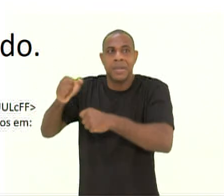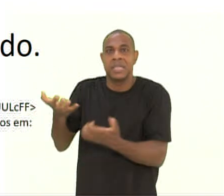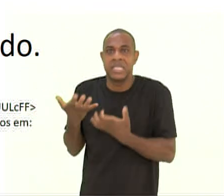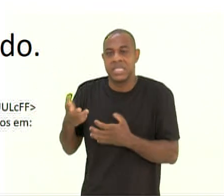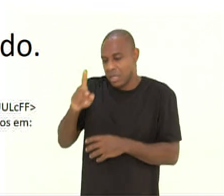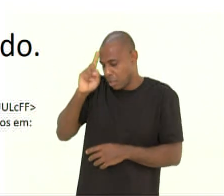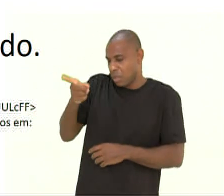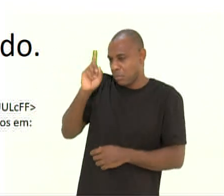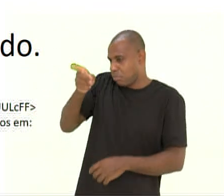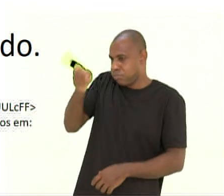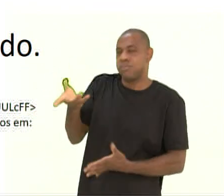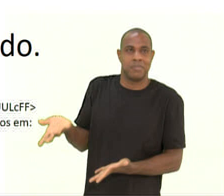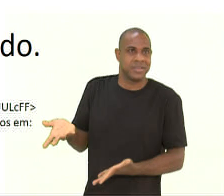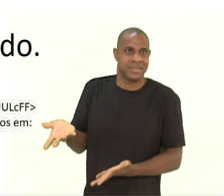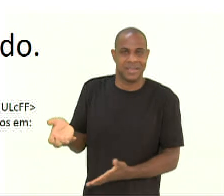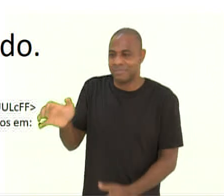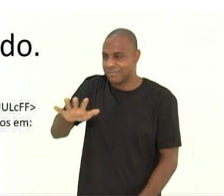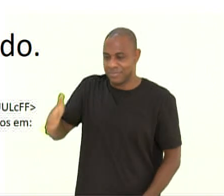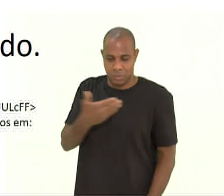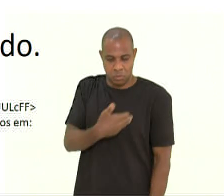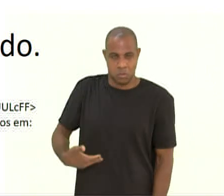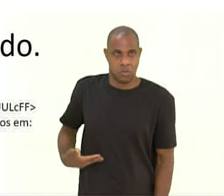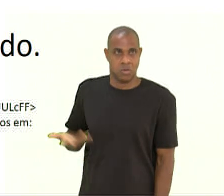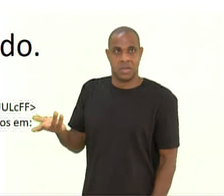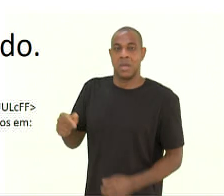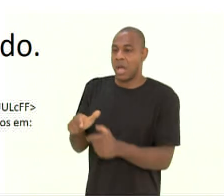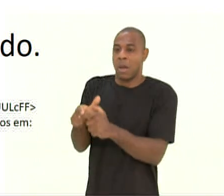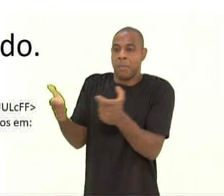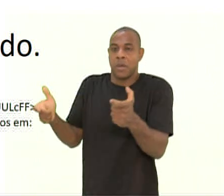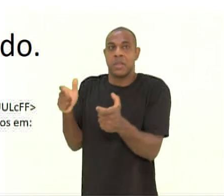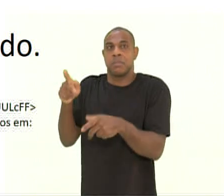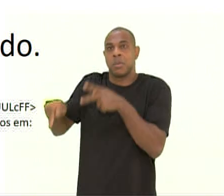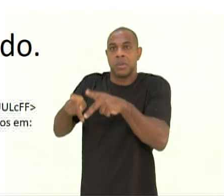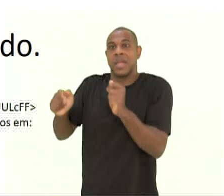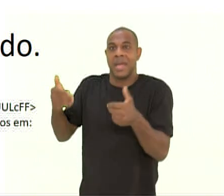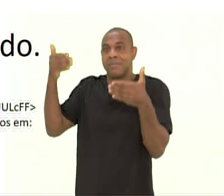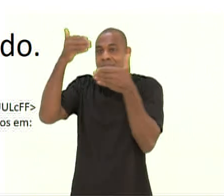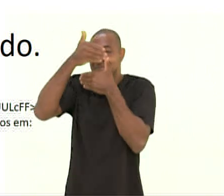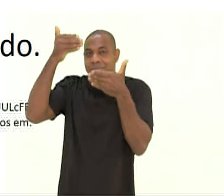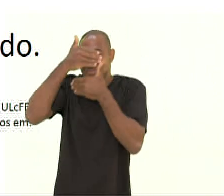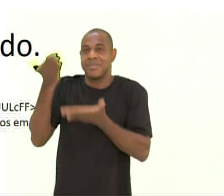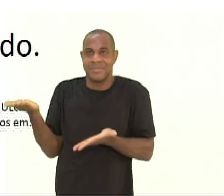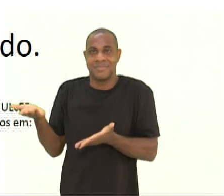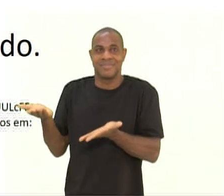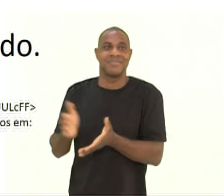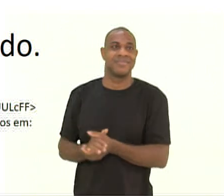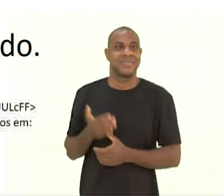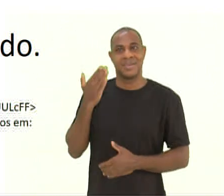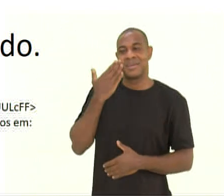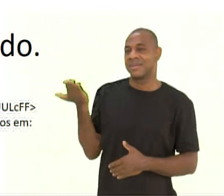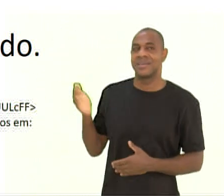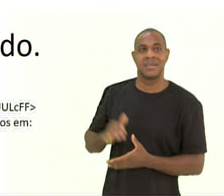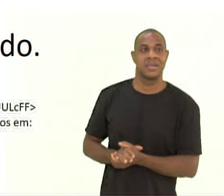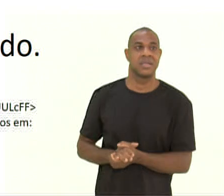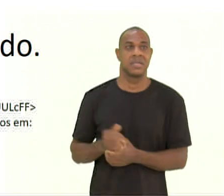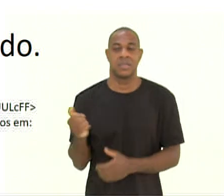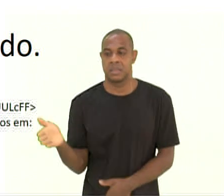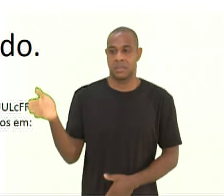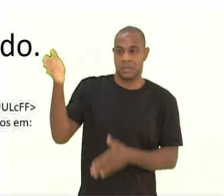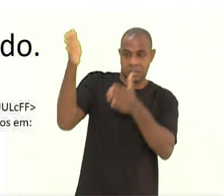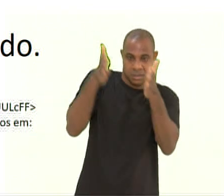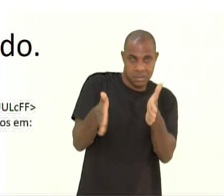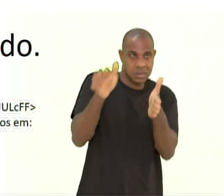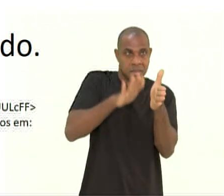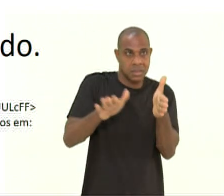governar todo esse território, que são lugares onde a maioria da população é muçulmana. Do lado esquerdo no mapa, os territórios